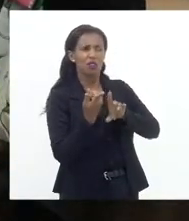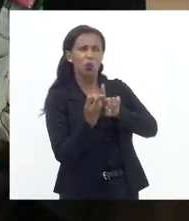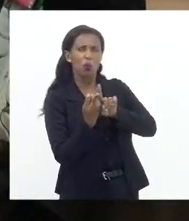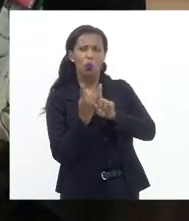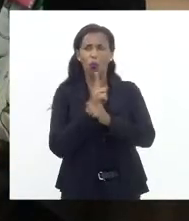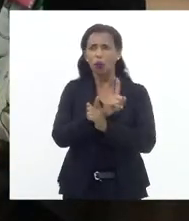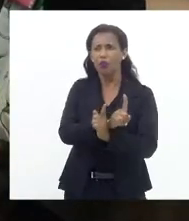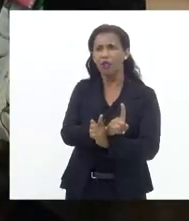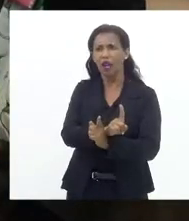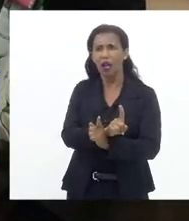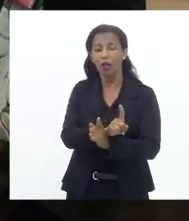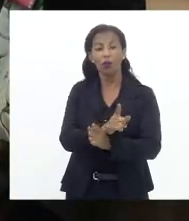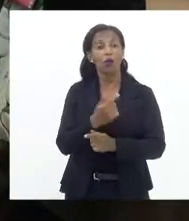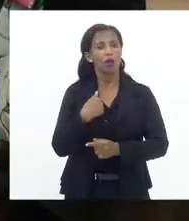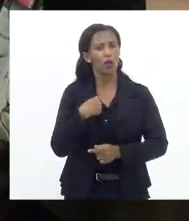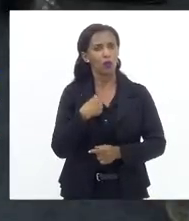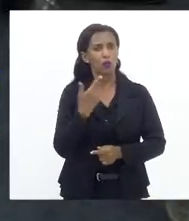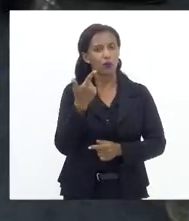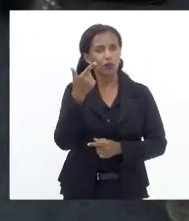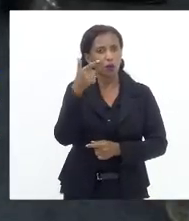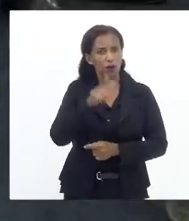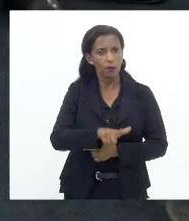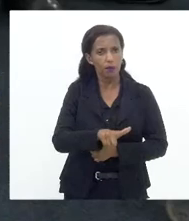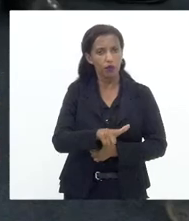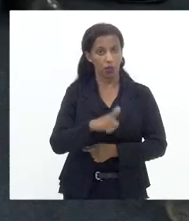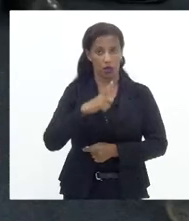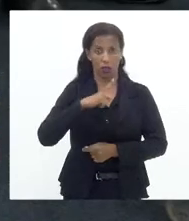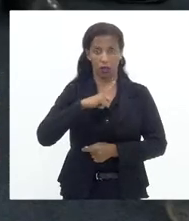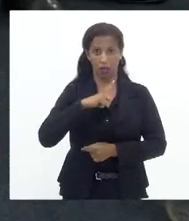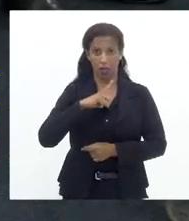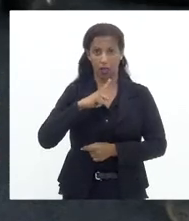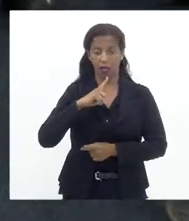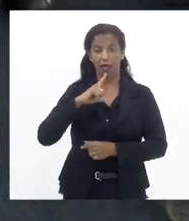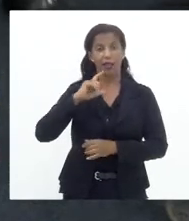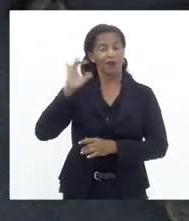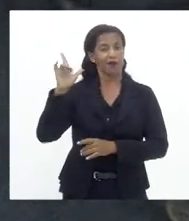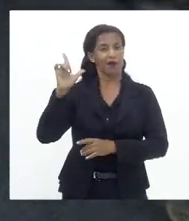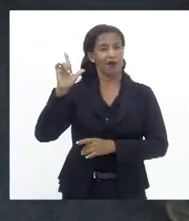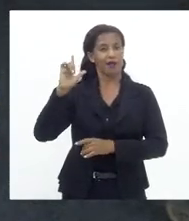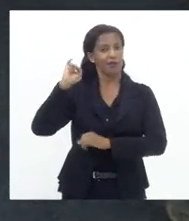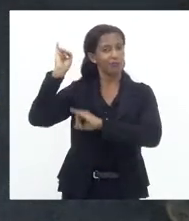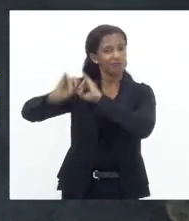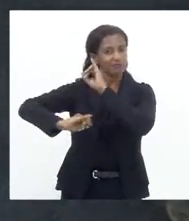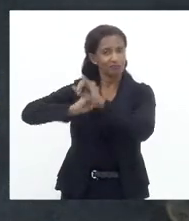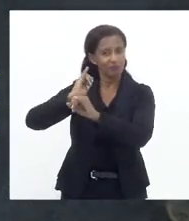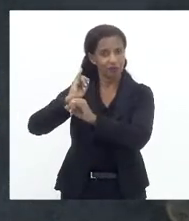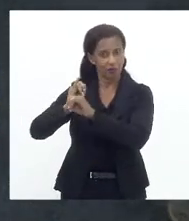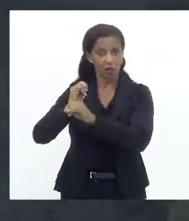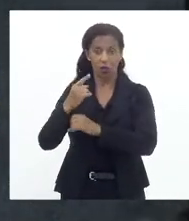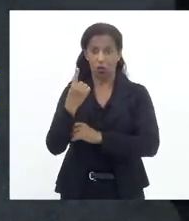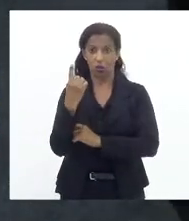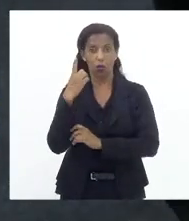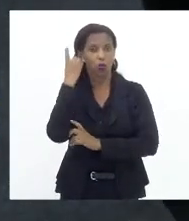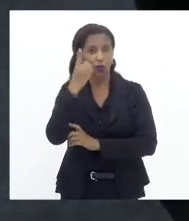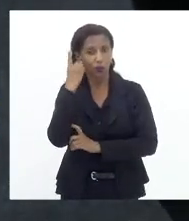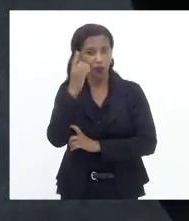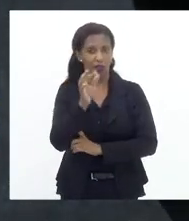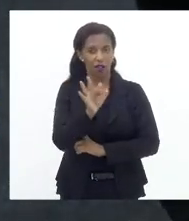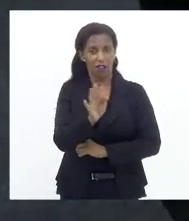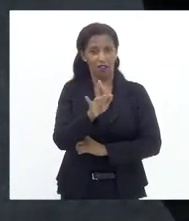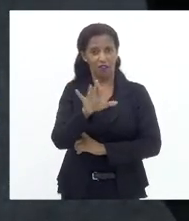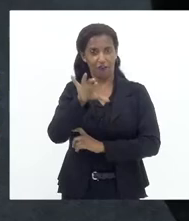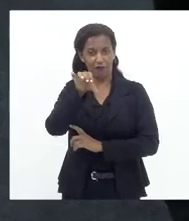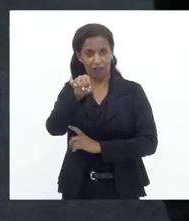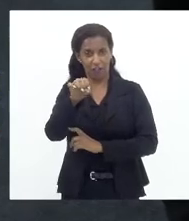oposto vou repetir há rumores na imprensa de que um deputado Marcelo freixo